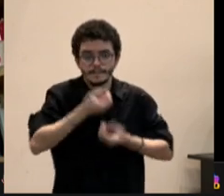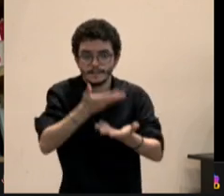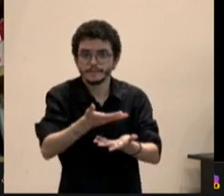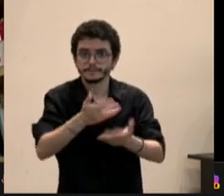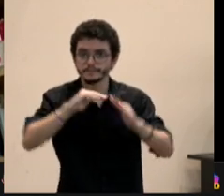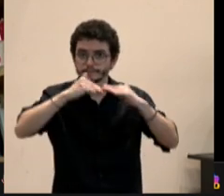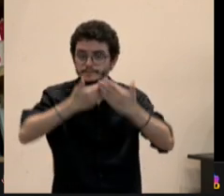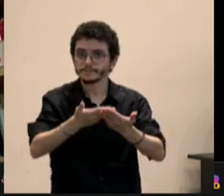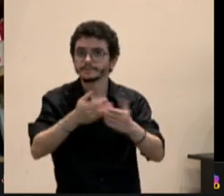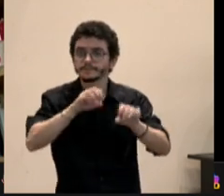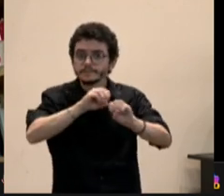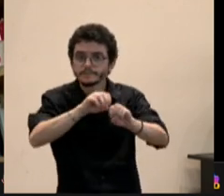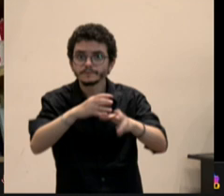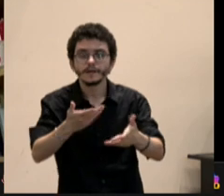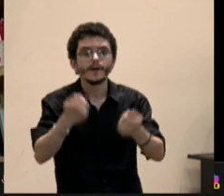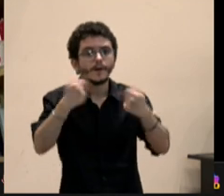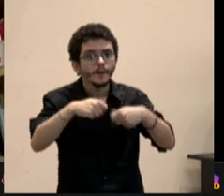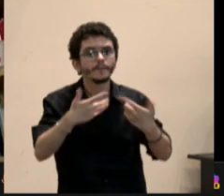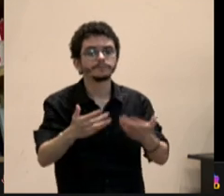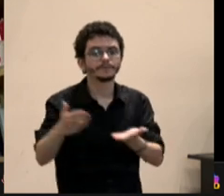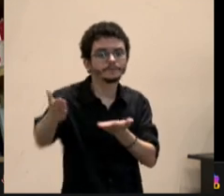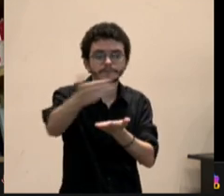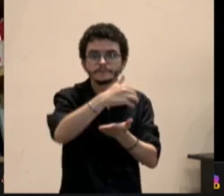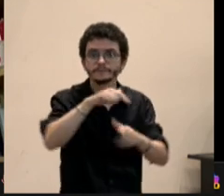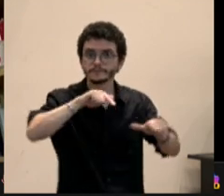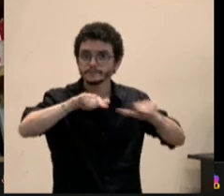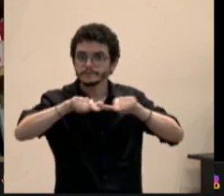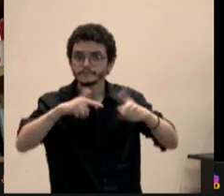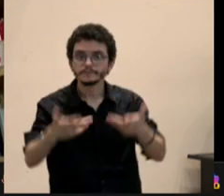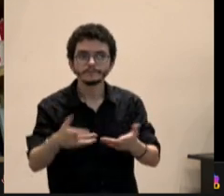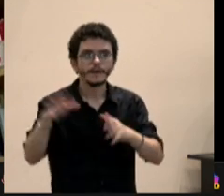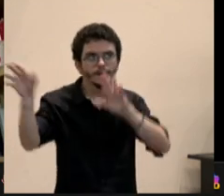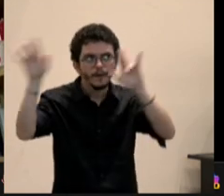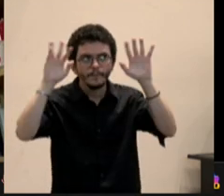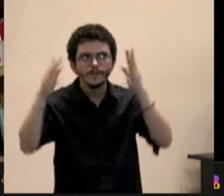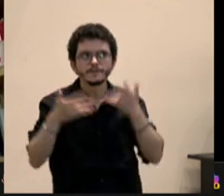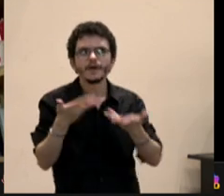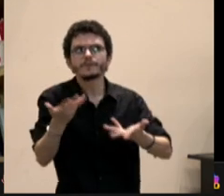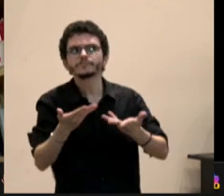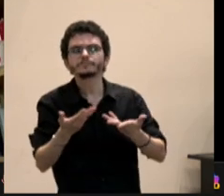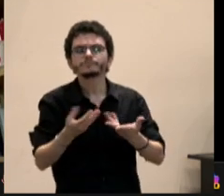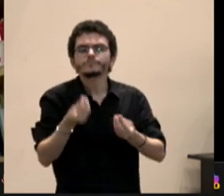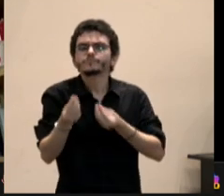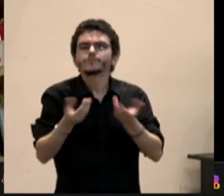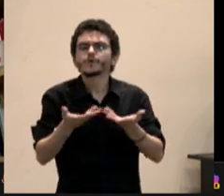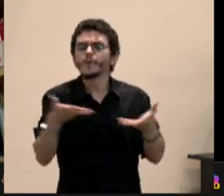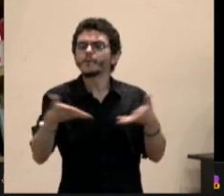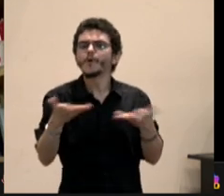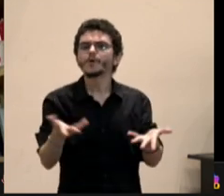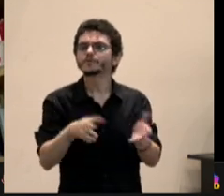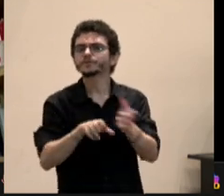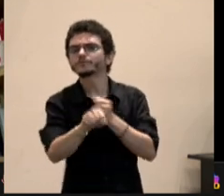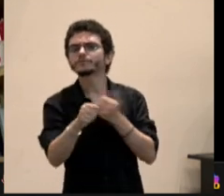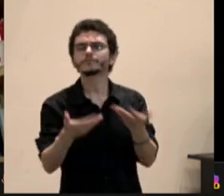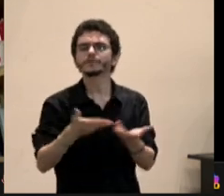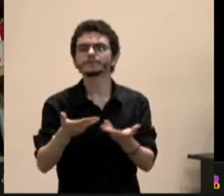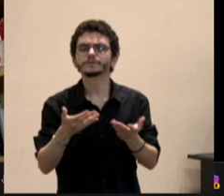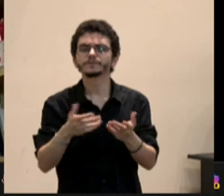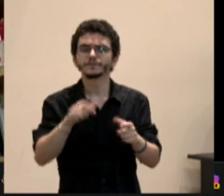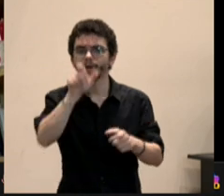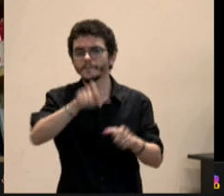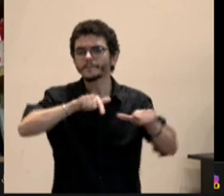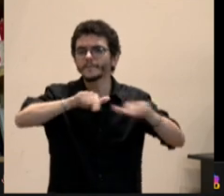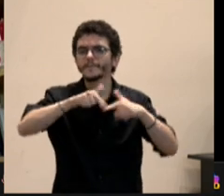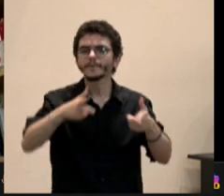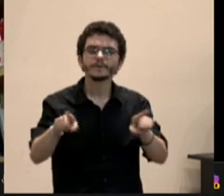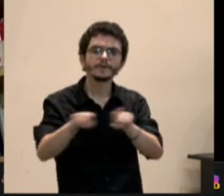educacional requer olhar para os seus trabalhadores e pensar em que condições se dá hoje a formação dos funcionários